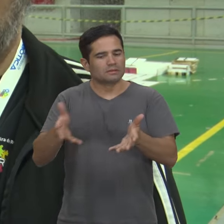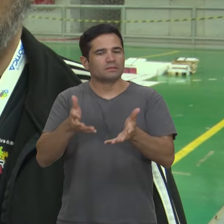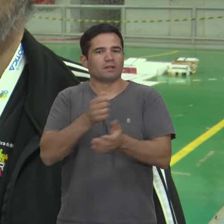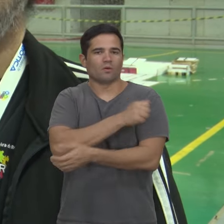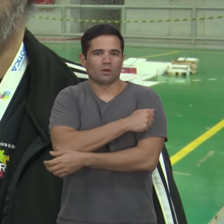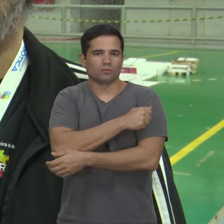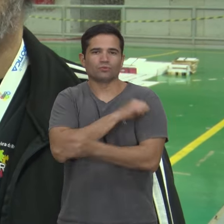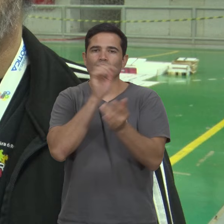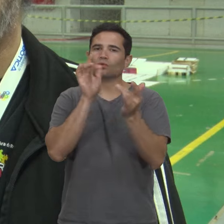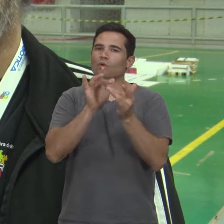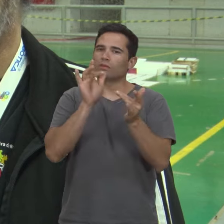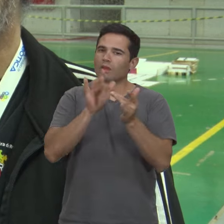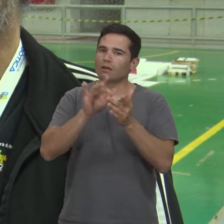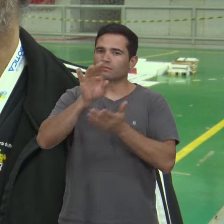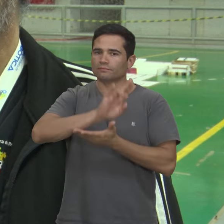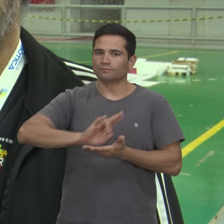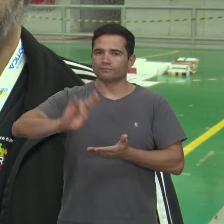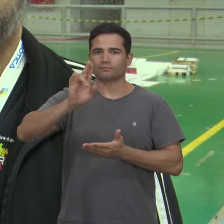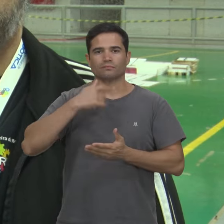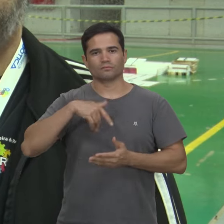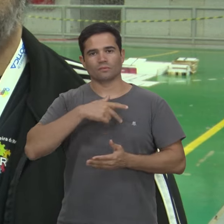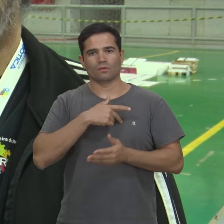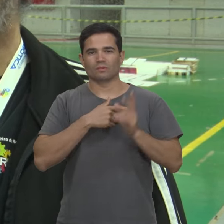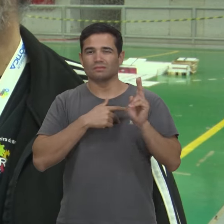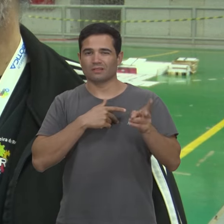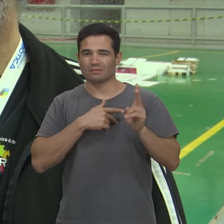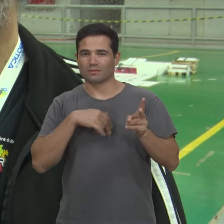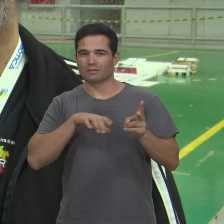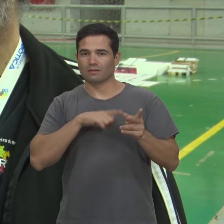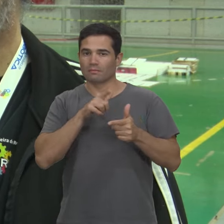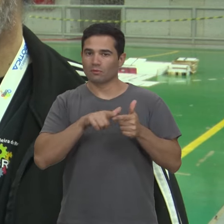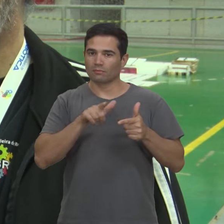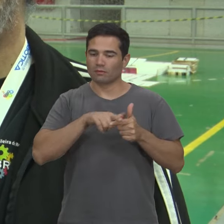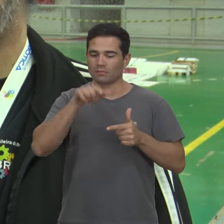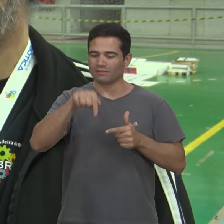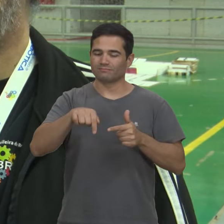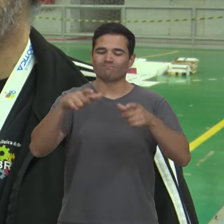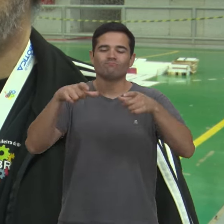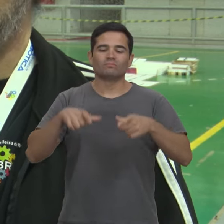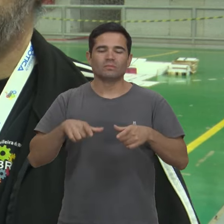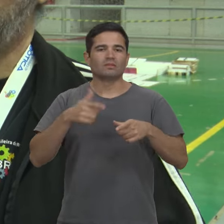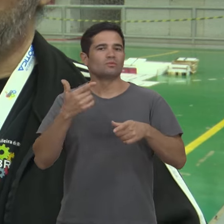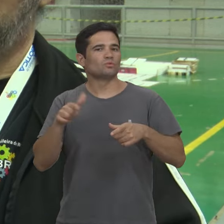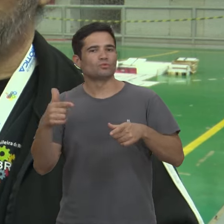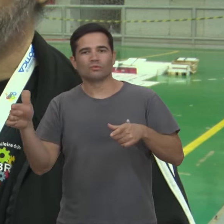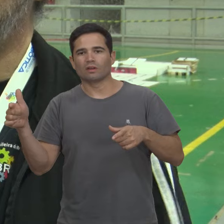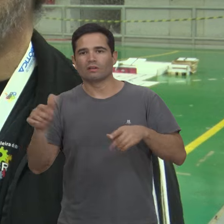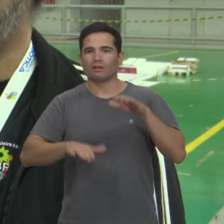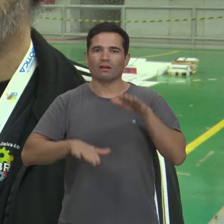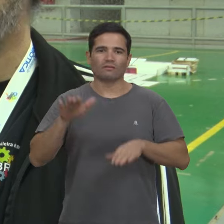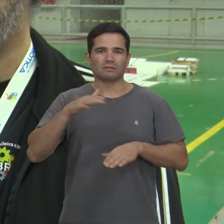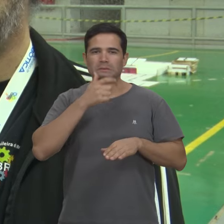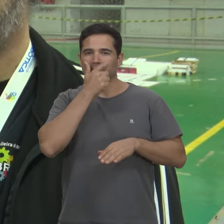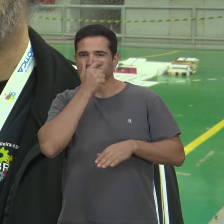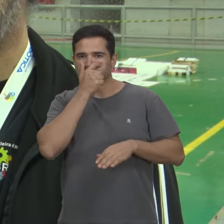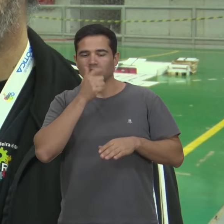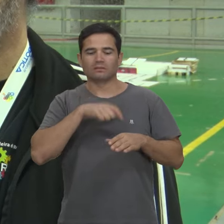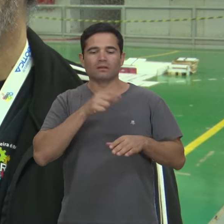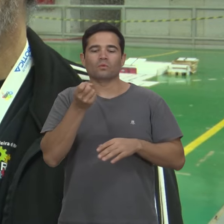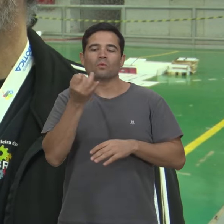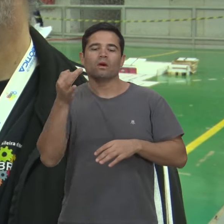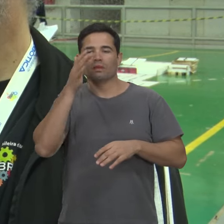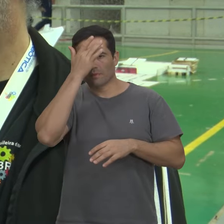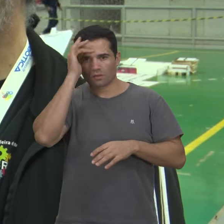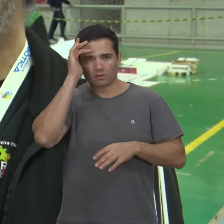colocar o estudante em contato com a universidade. A gente sempre tem um problema de espaços, né, na nossa cidade, às vezes para acomodar um número muito grande de pessoas.